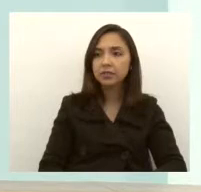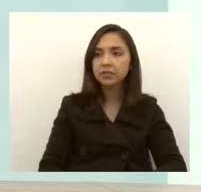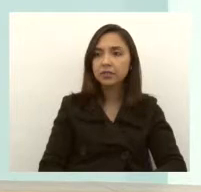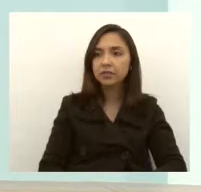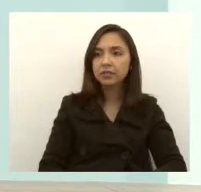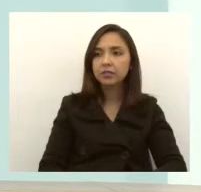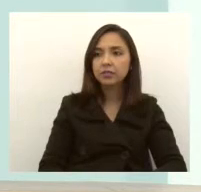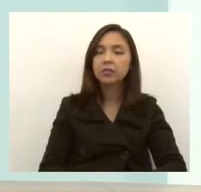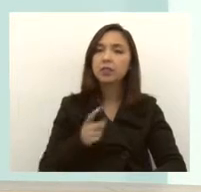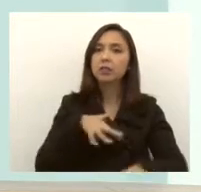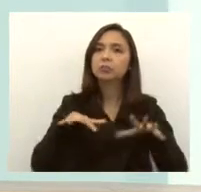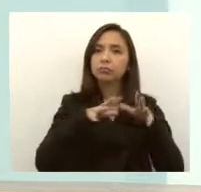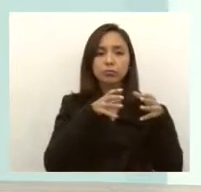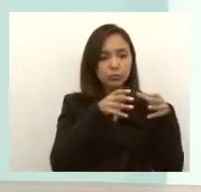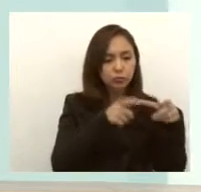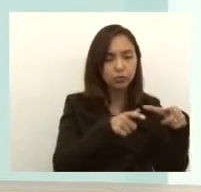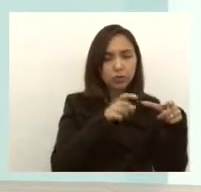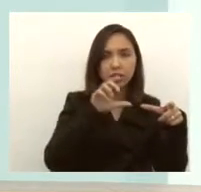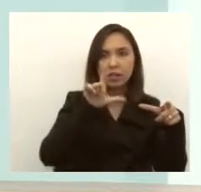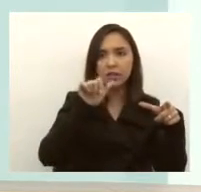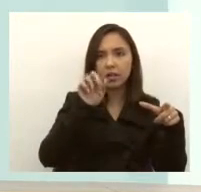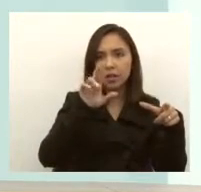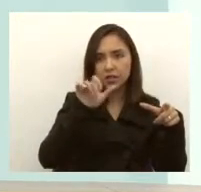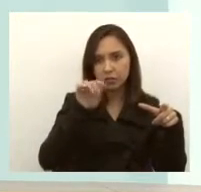no Lago da Batata,